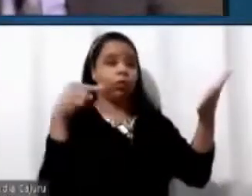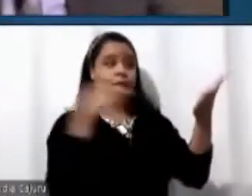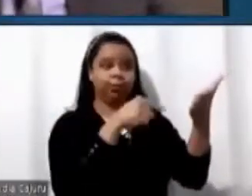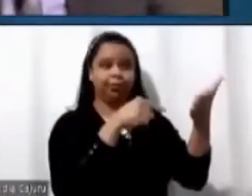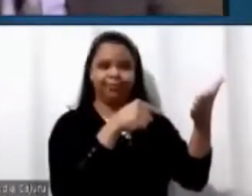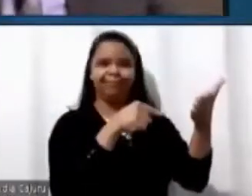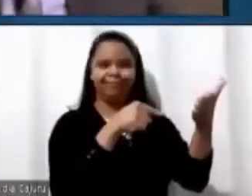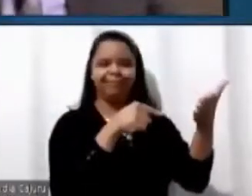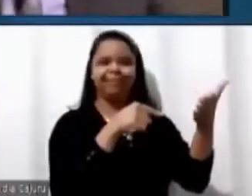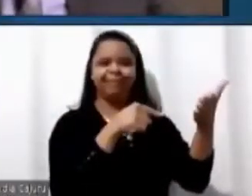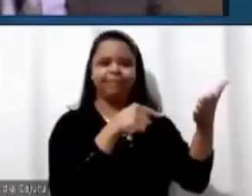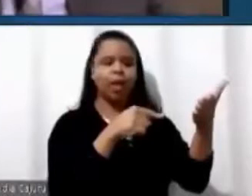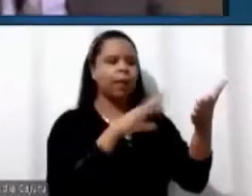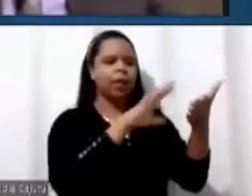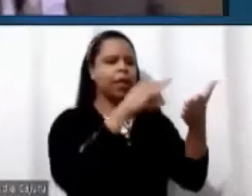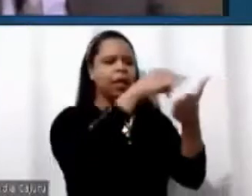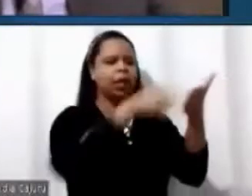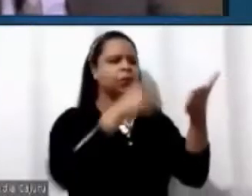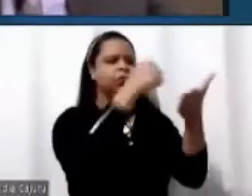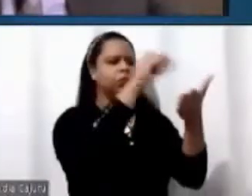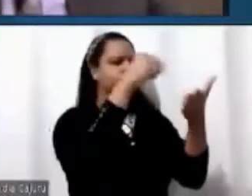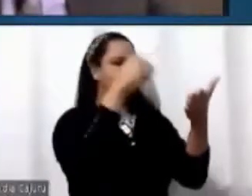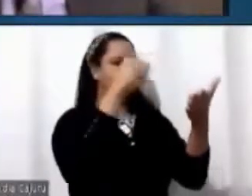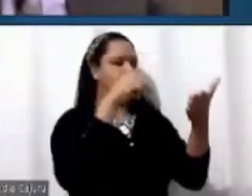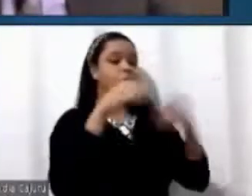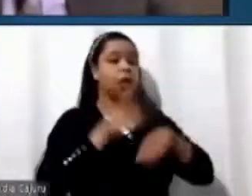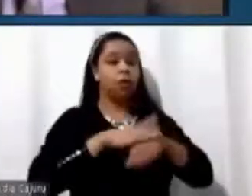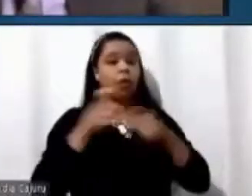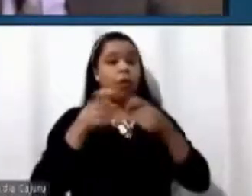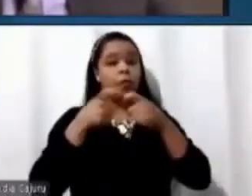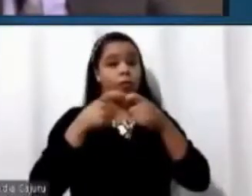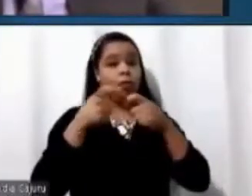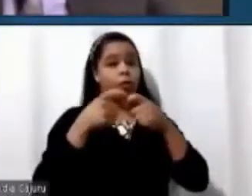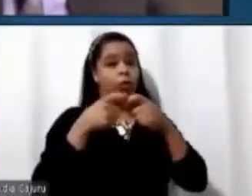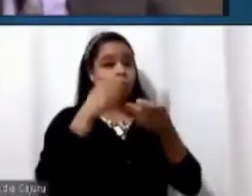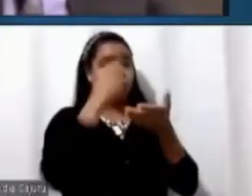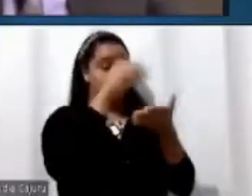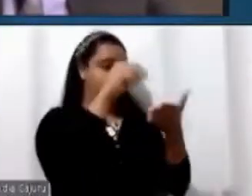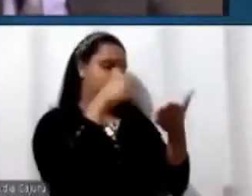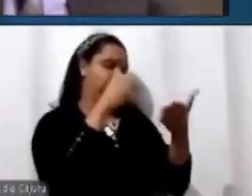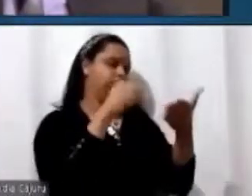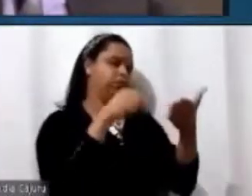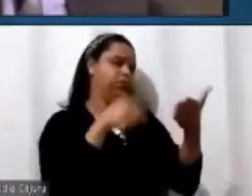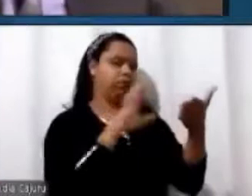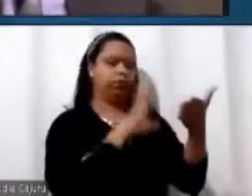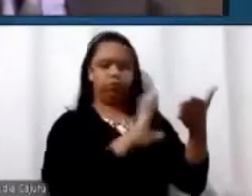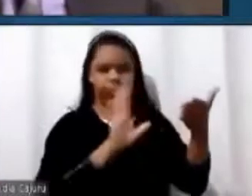paciente, e é um conjunto de documentos padronizados, ordenados, etc., que estão ali para servir ao